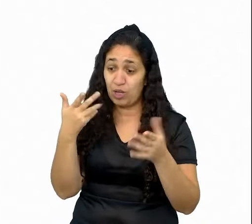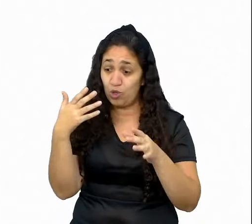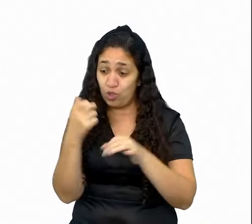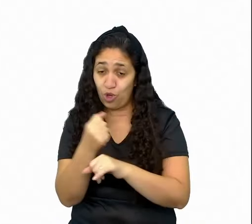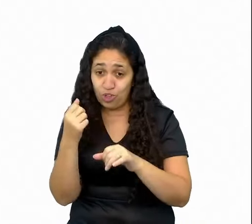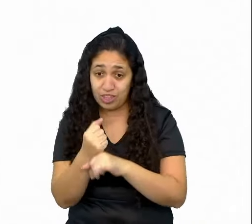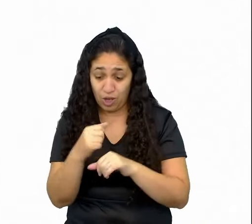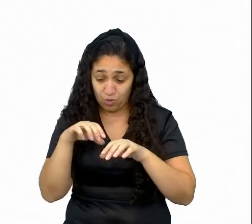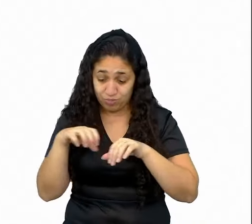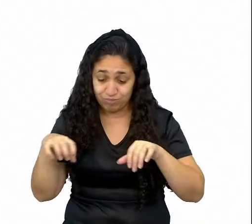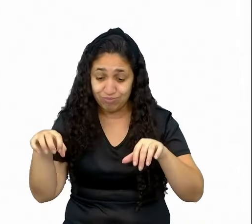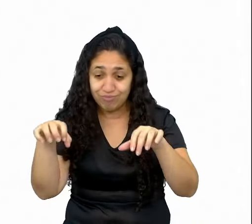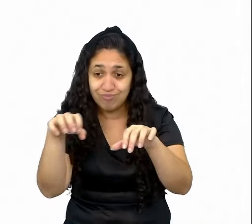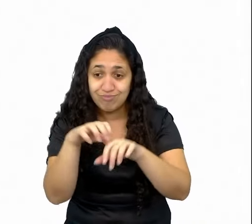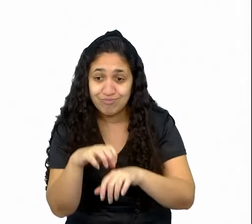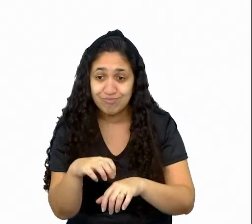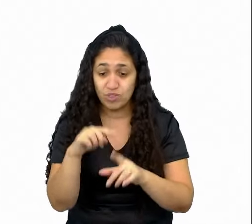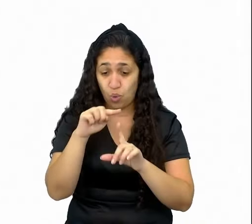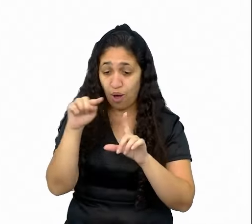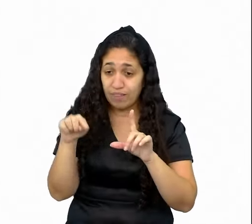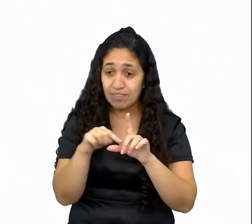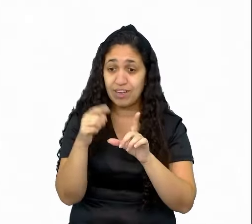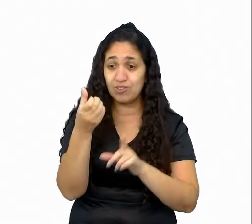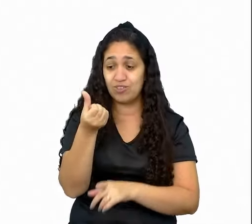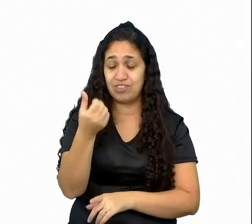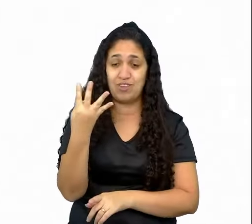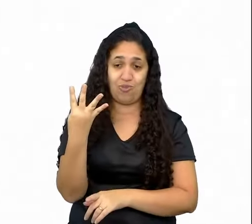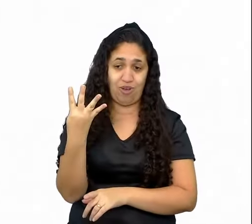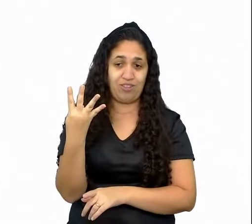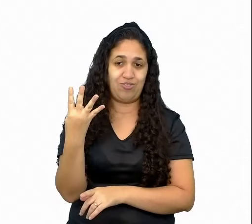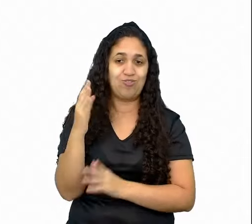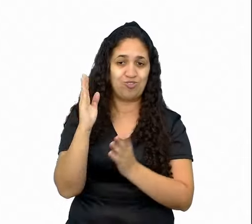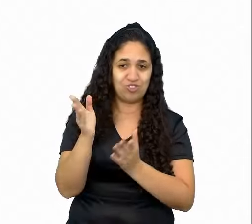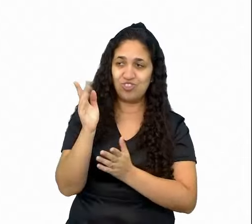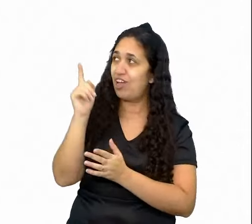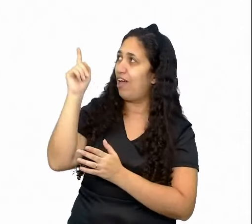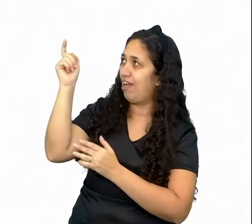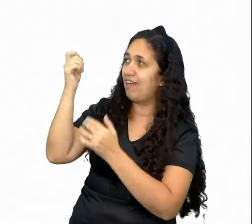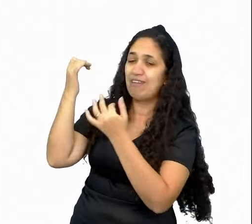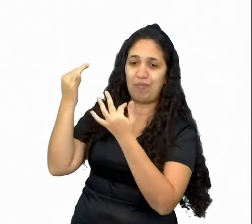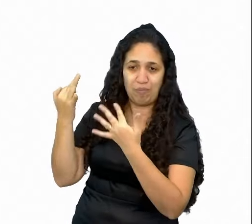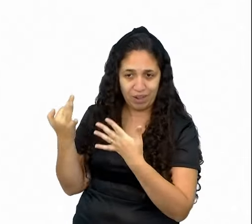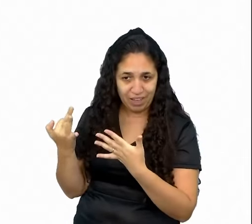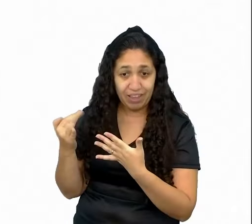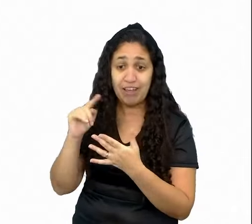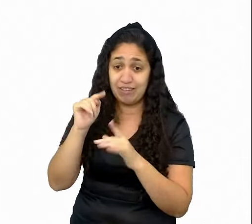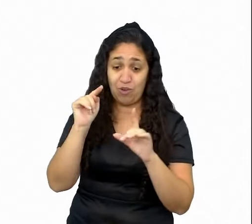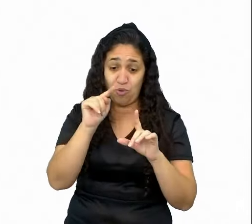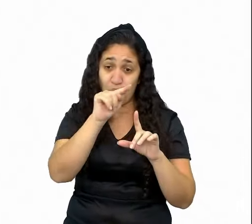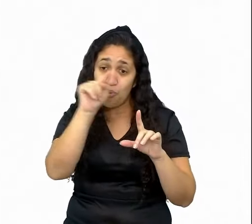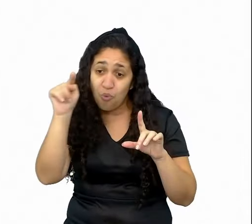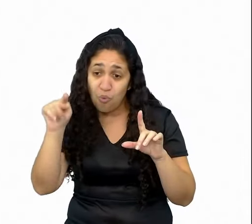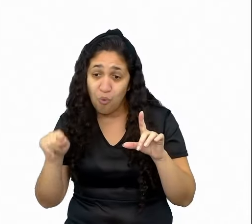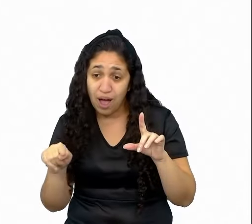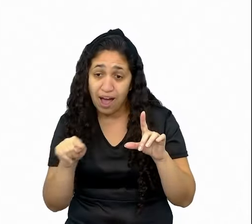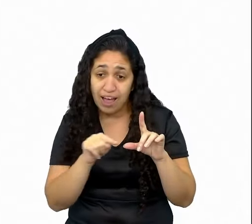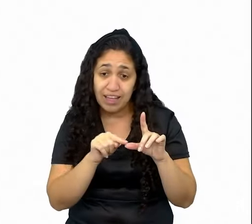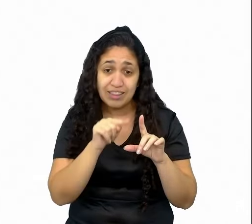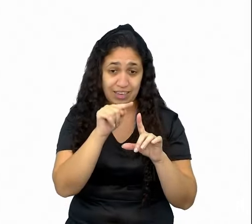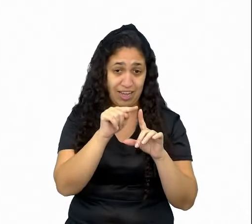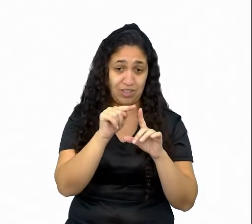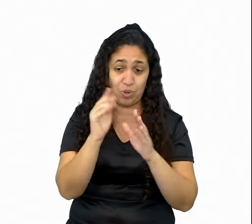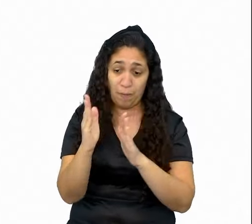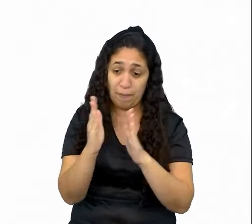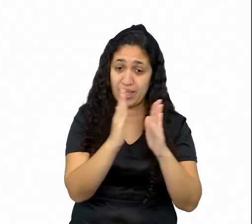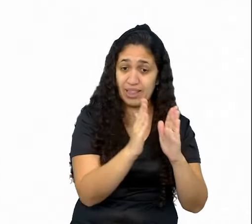64 peças, tá? Já fala ali em cima. Então, é um quadrado, se é um quadrado, metade é branco